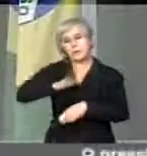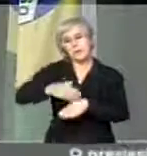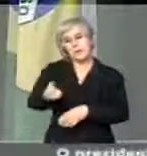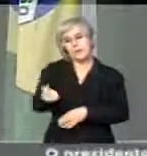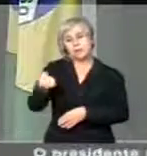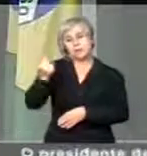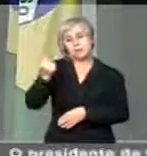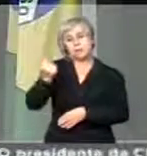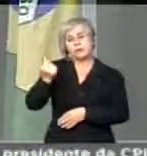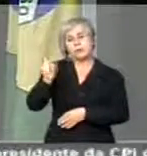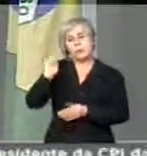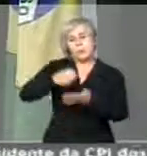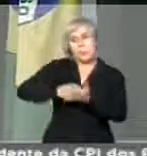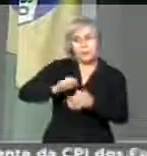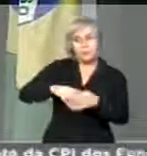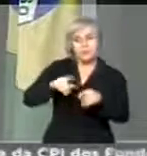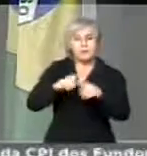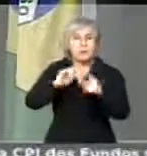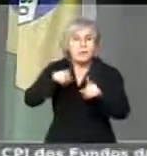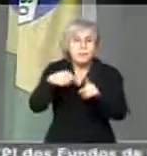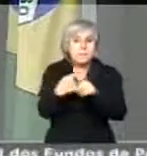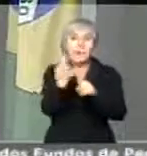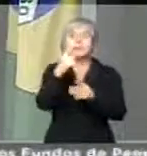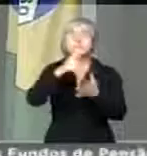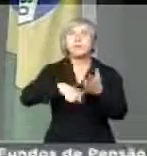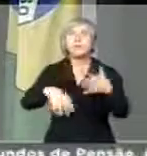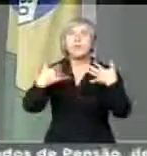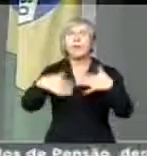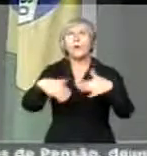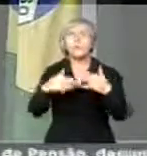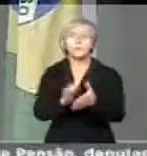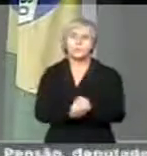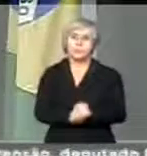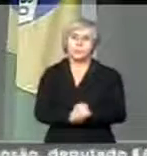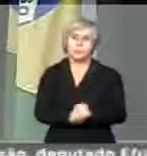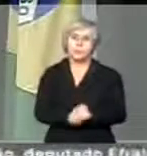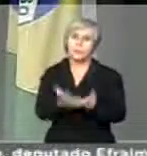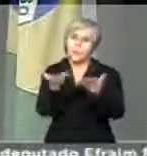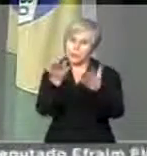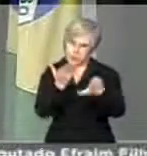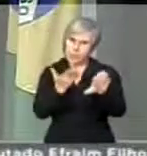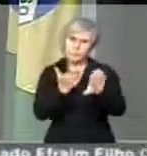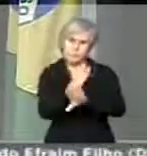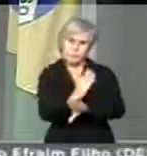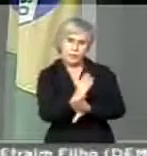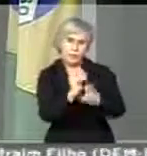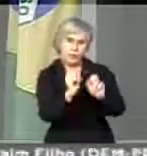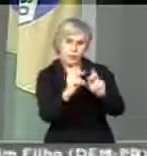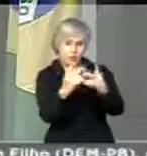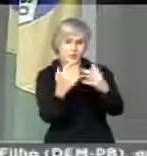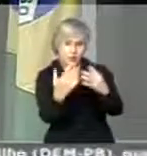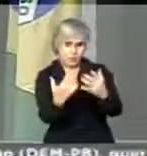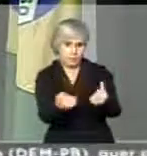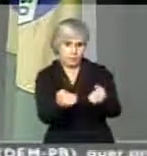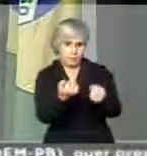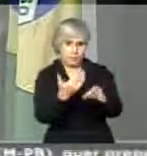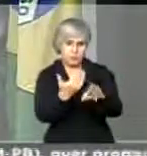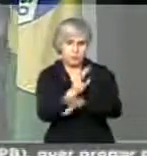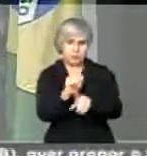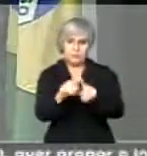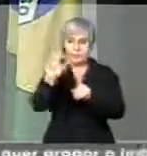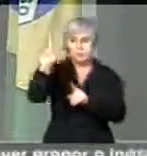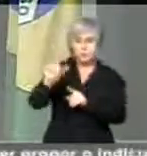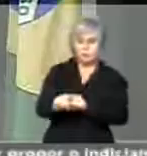é mais um imposto que vem aí. Então, que se faça, quer aprovar o CPMF? Vamos aprovar, mas reduz o IPI, reduz o